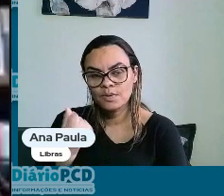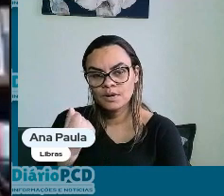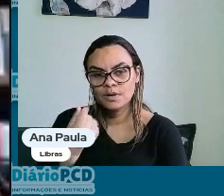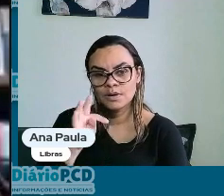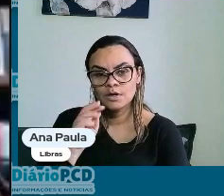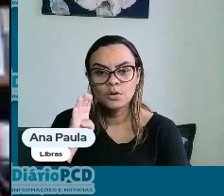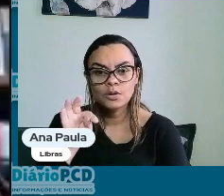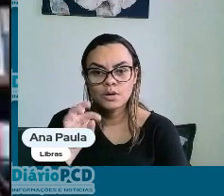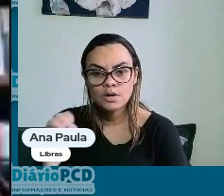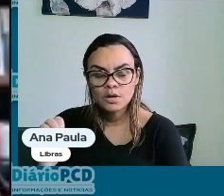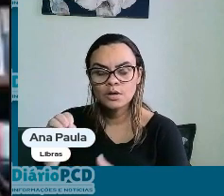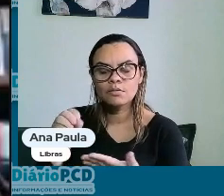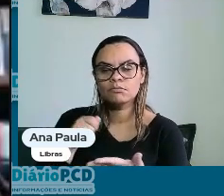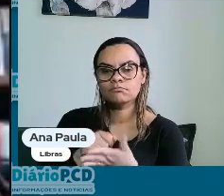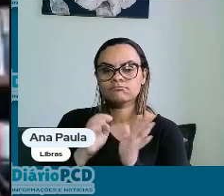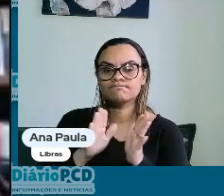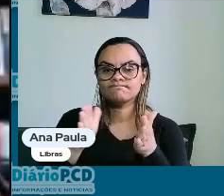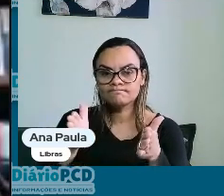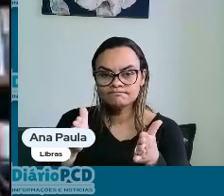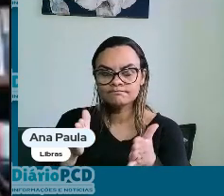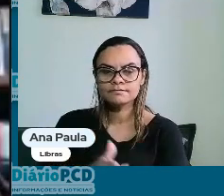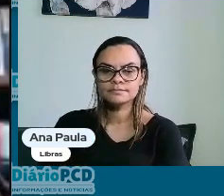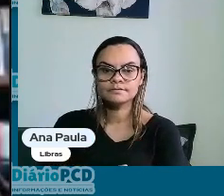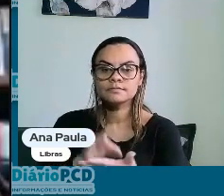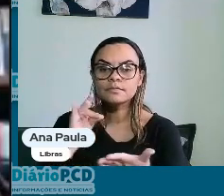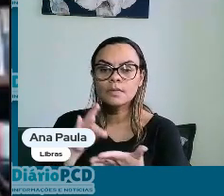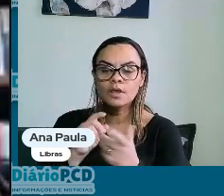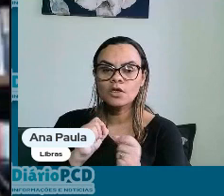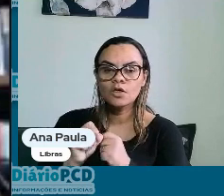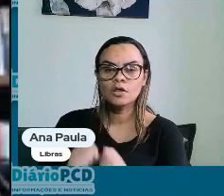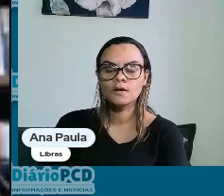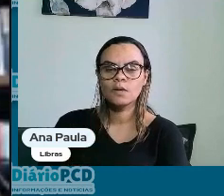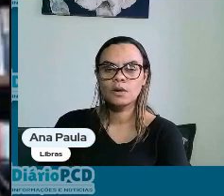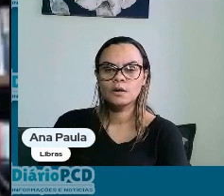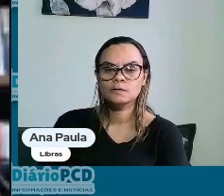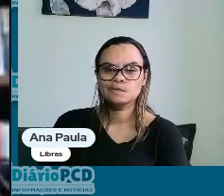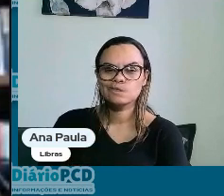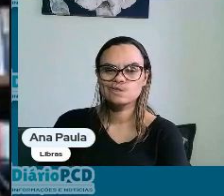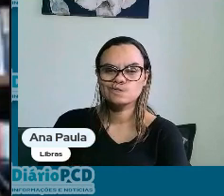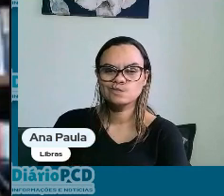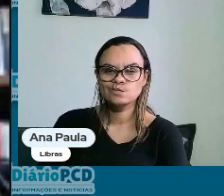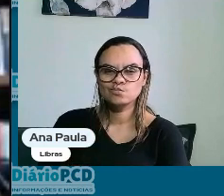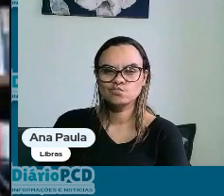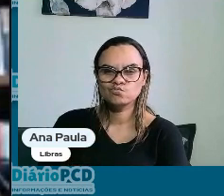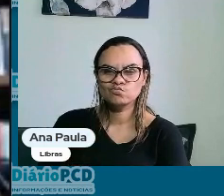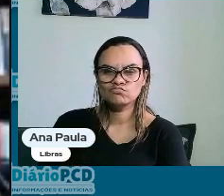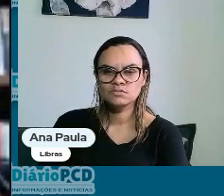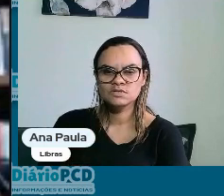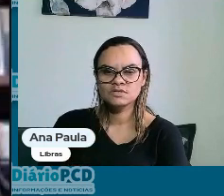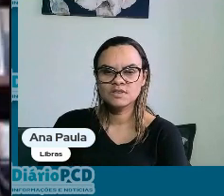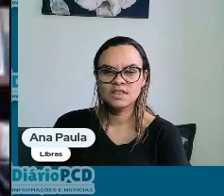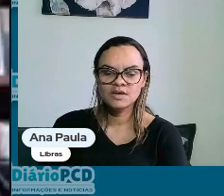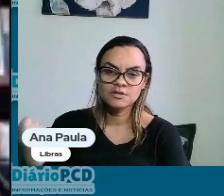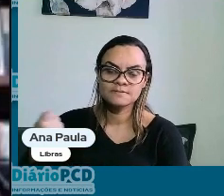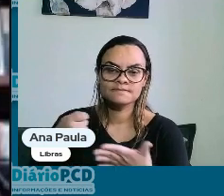no destino, na verdade, no destino é que vai definir. Se